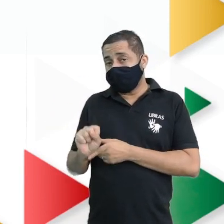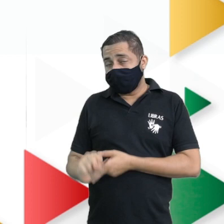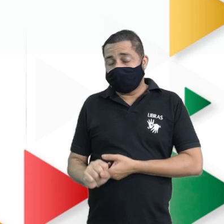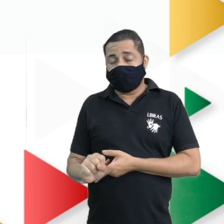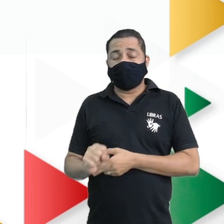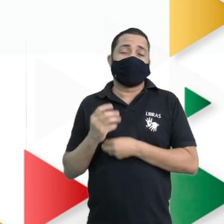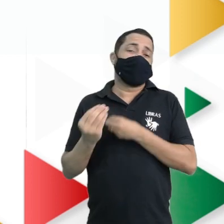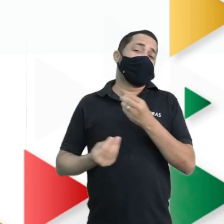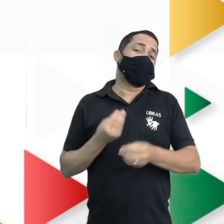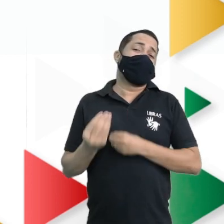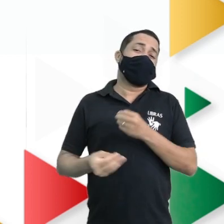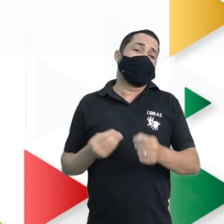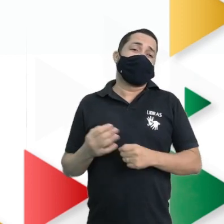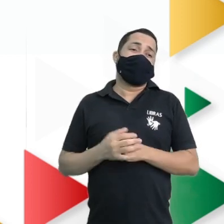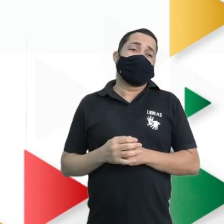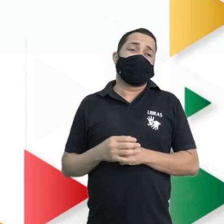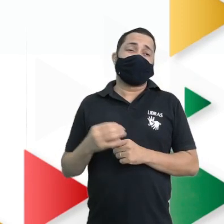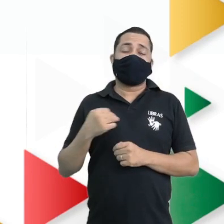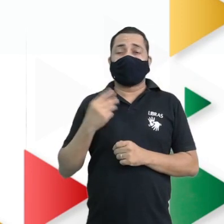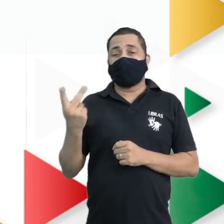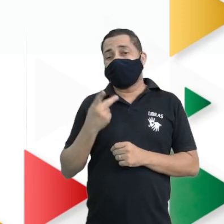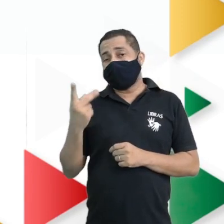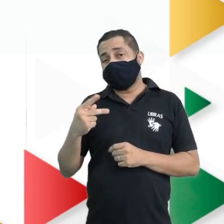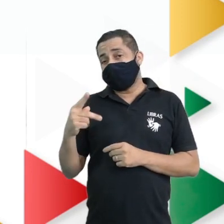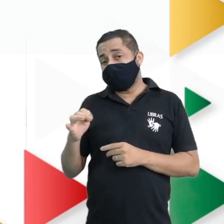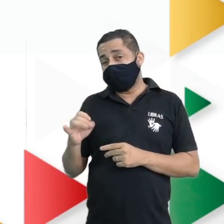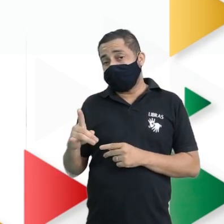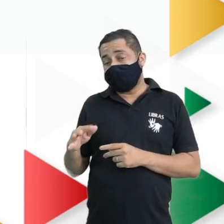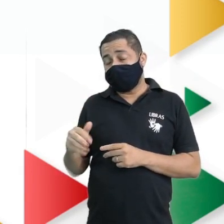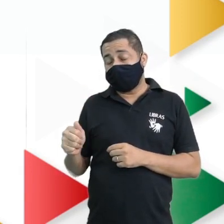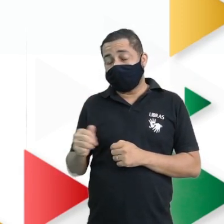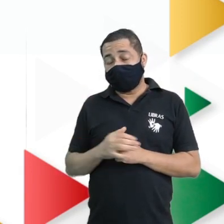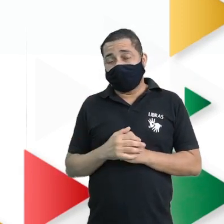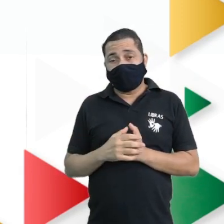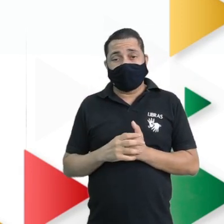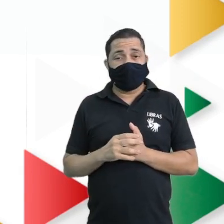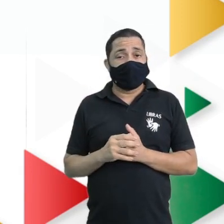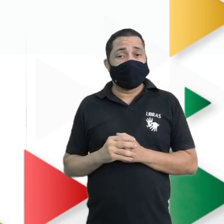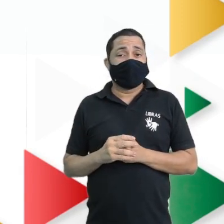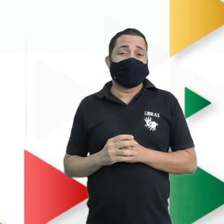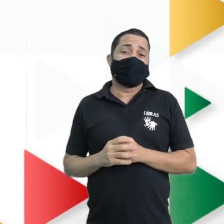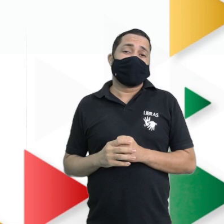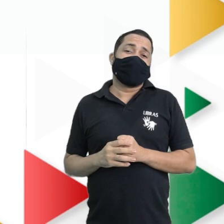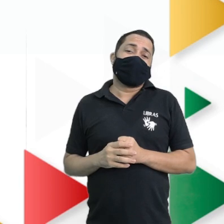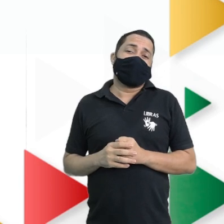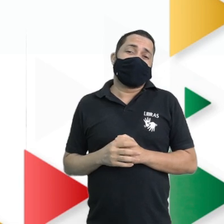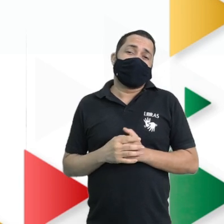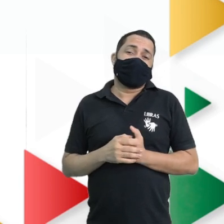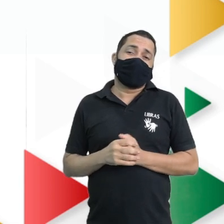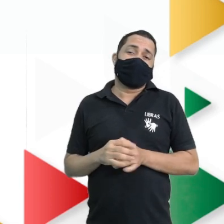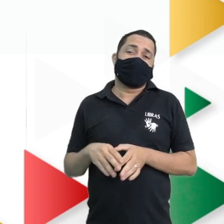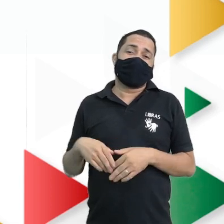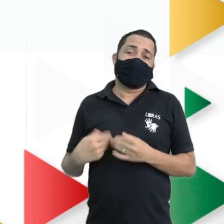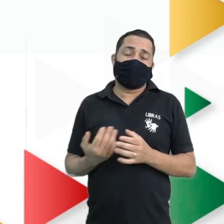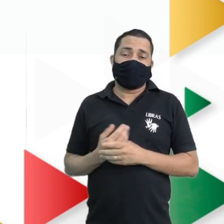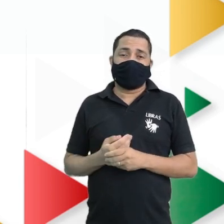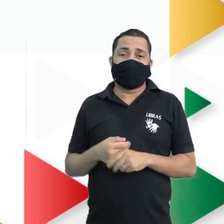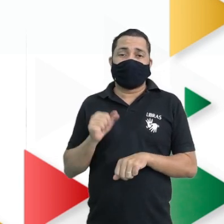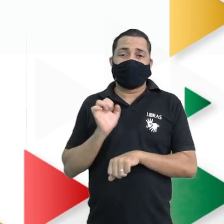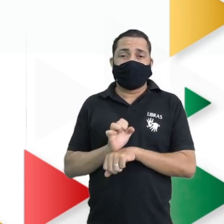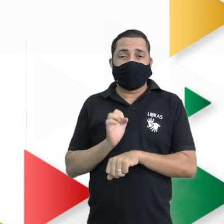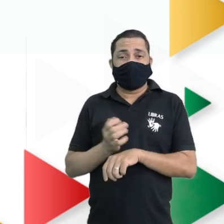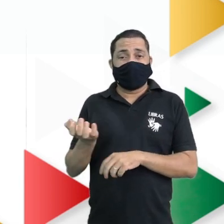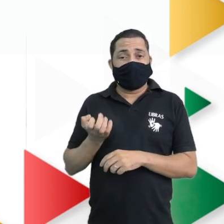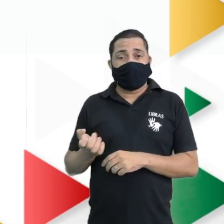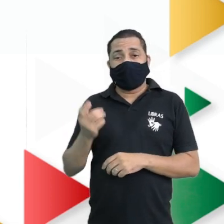assim? Quando eu falar província, foca em estado. Então, província, estado. Tá certo? Então, os estados queriam mais poderes,